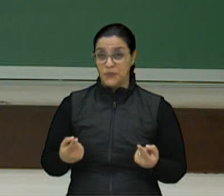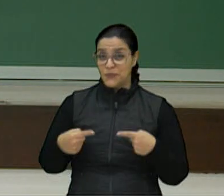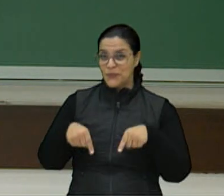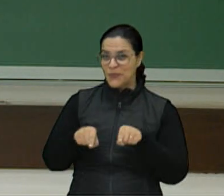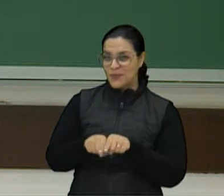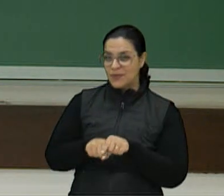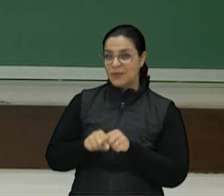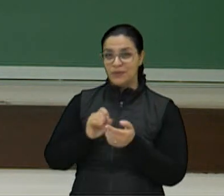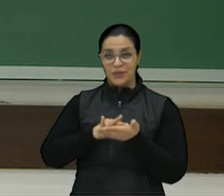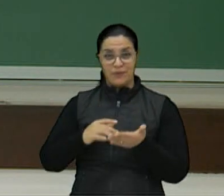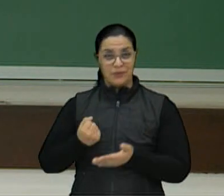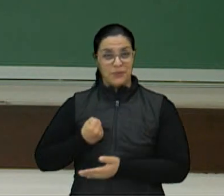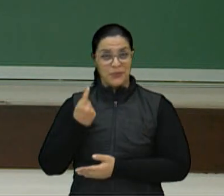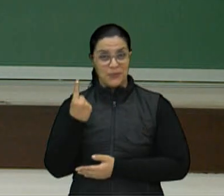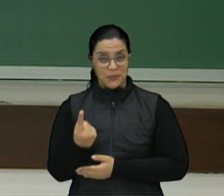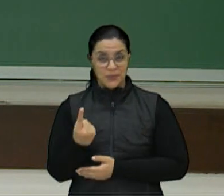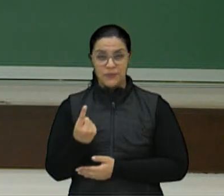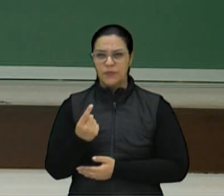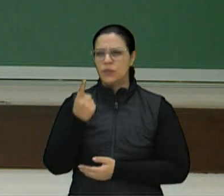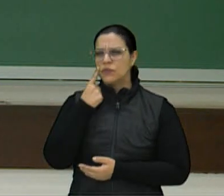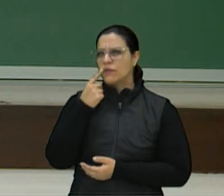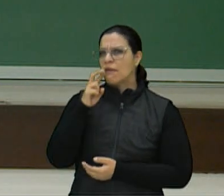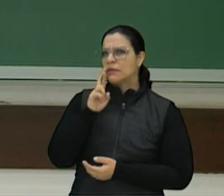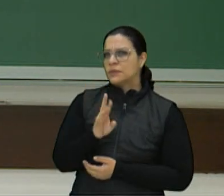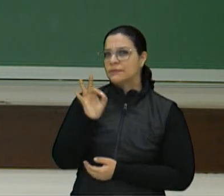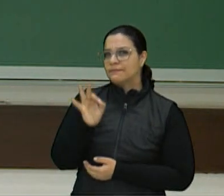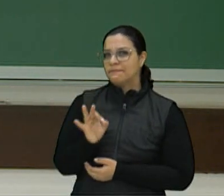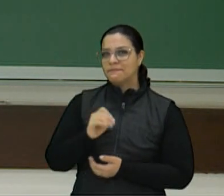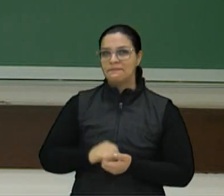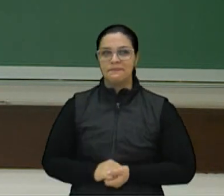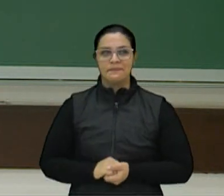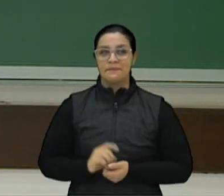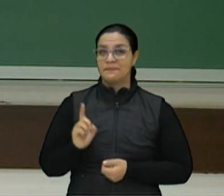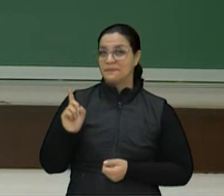Retornando para o nosso exercício de número 1, vamos conferir a resposta.